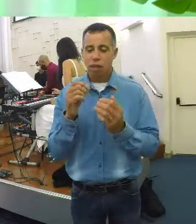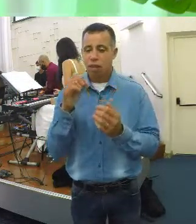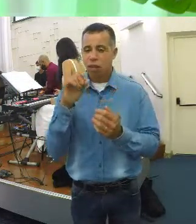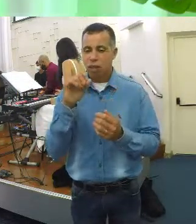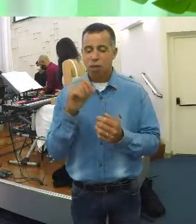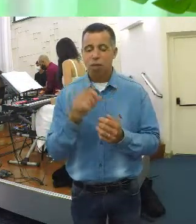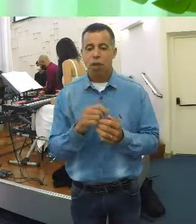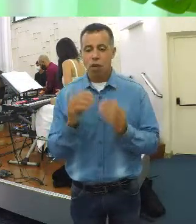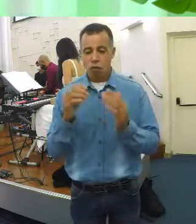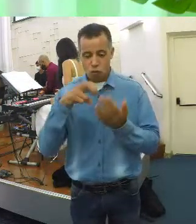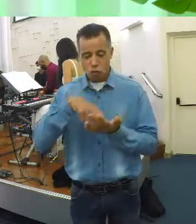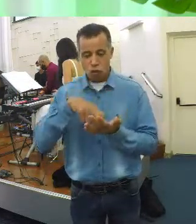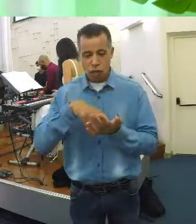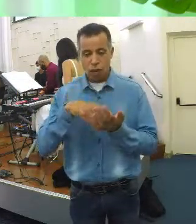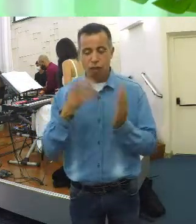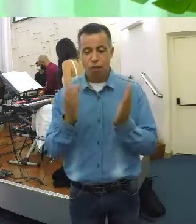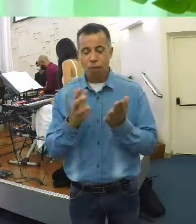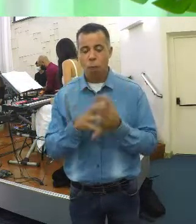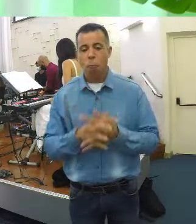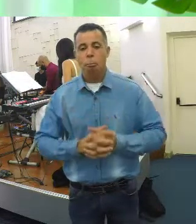vamos orar ao Senhor assim.